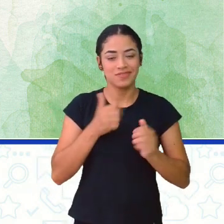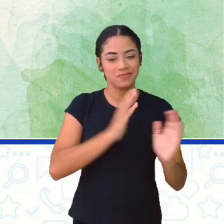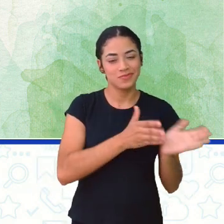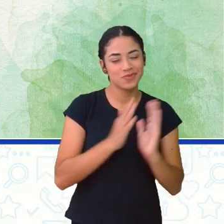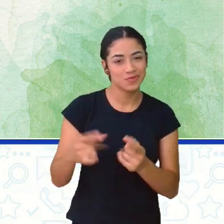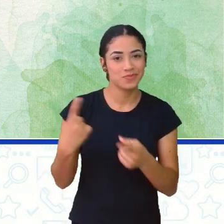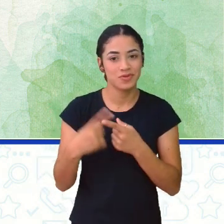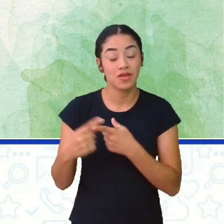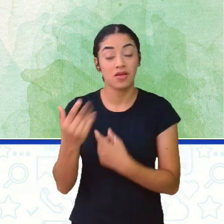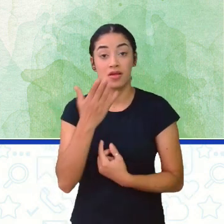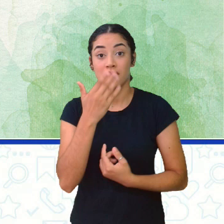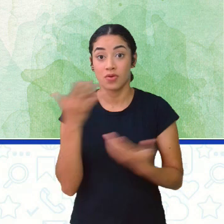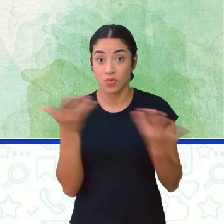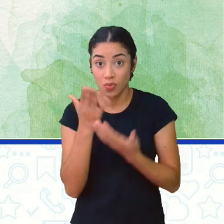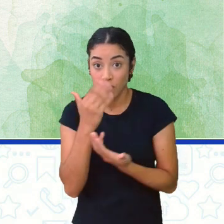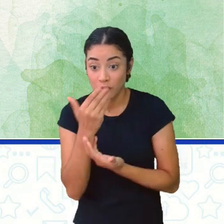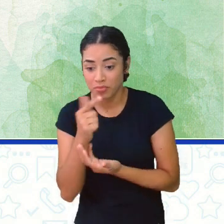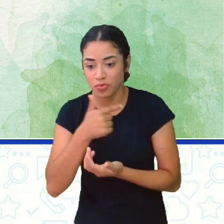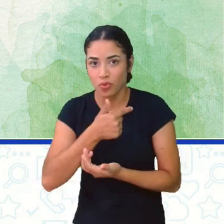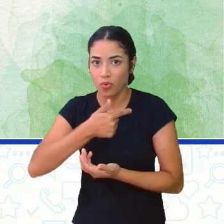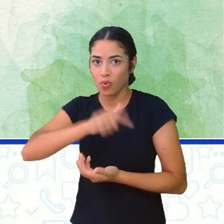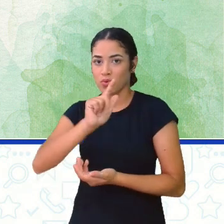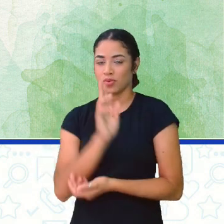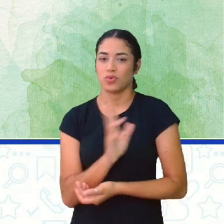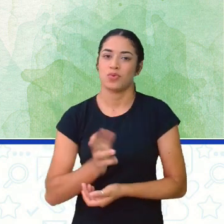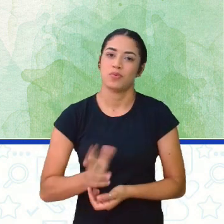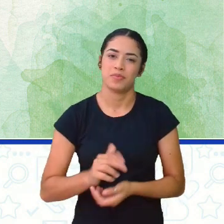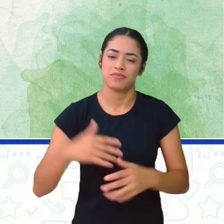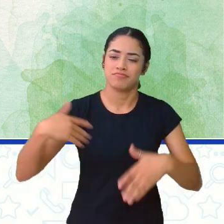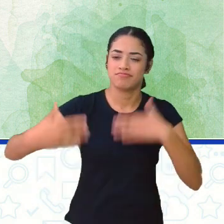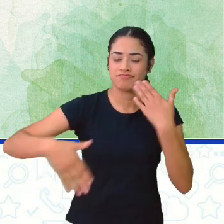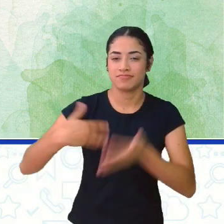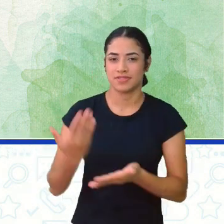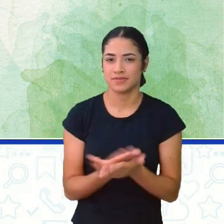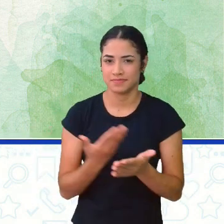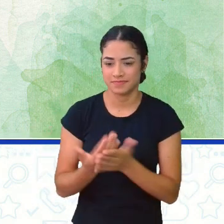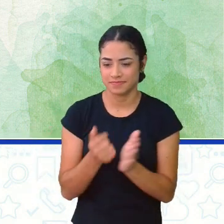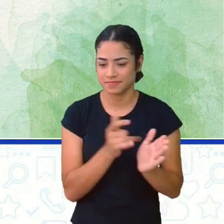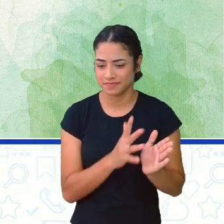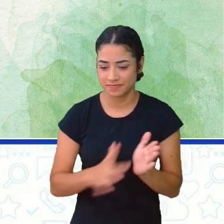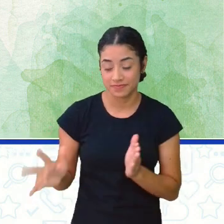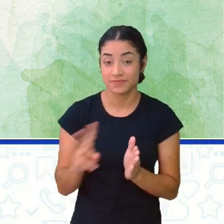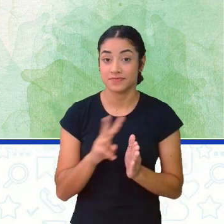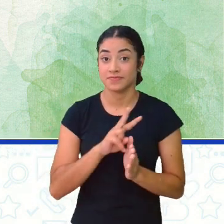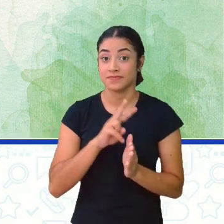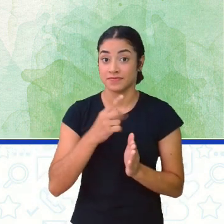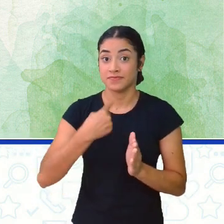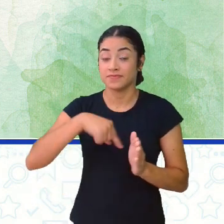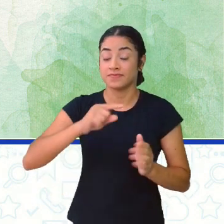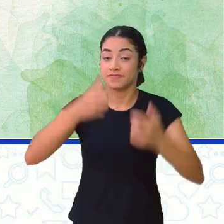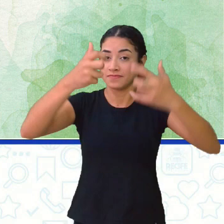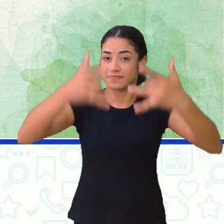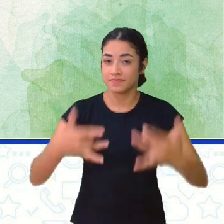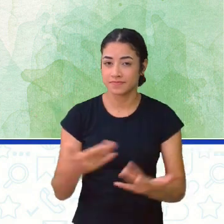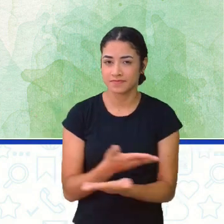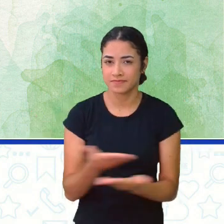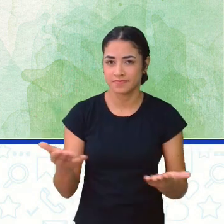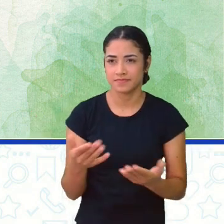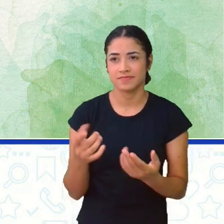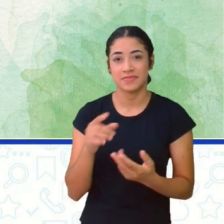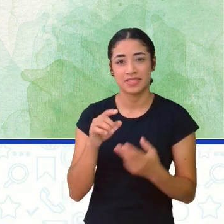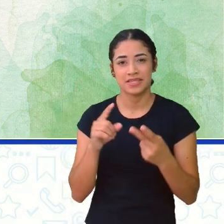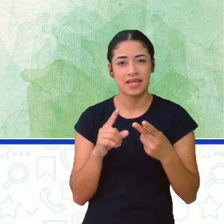o alimento já recebe outro nome. No decorrer da nossa aula, eu vou mostrar aqui a vocês a questão do esôfago, como é com